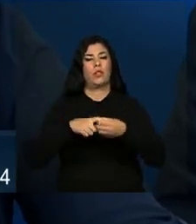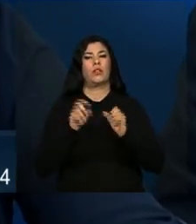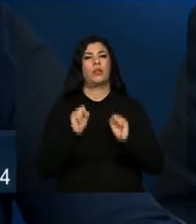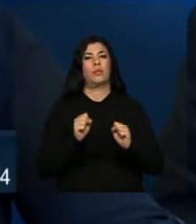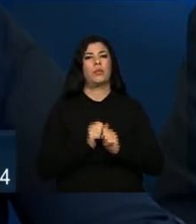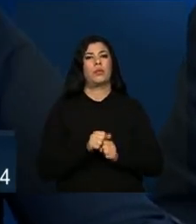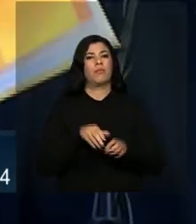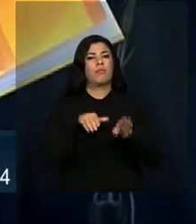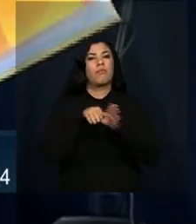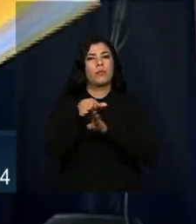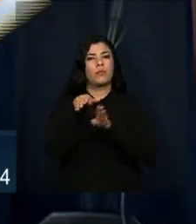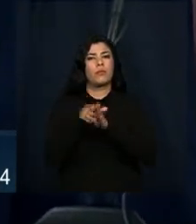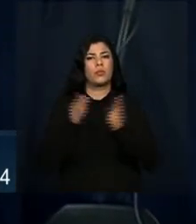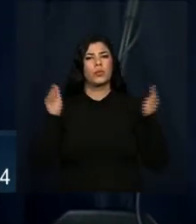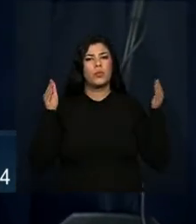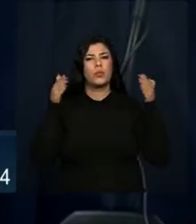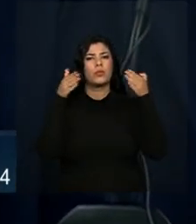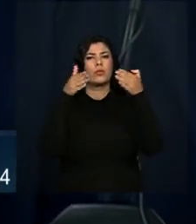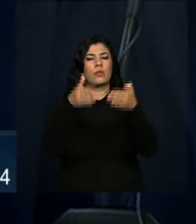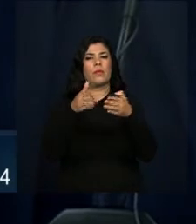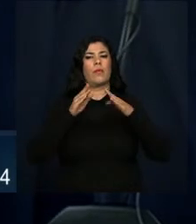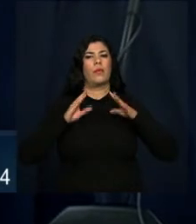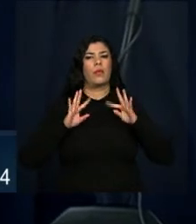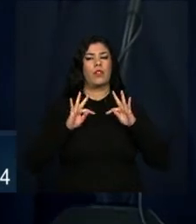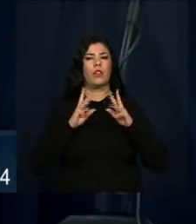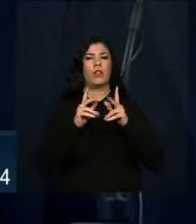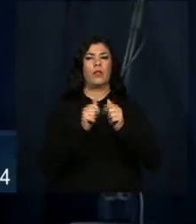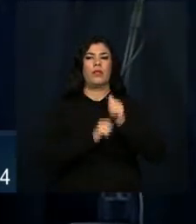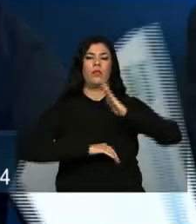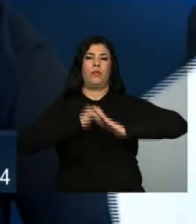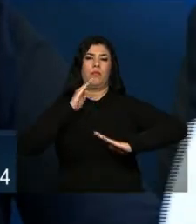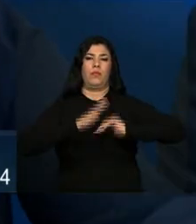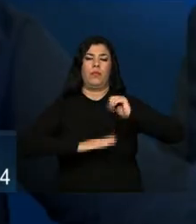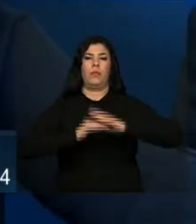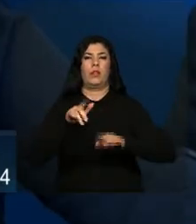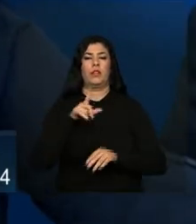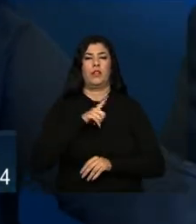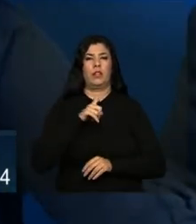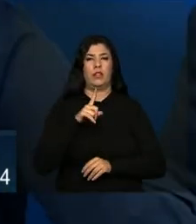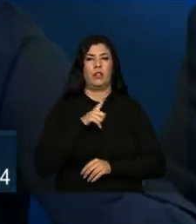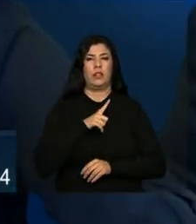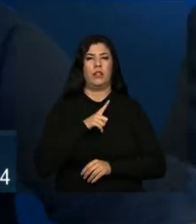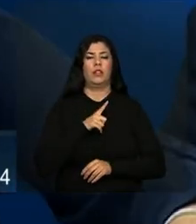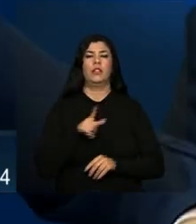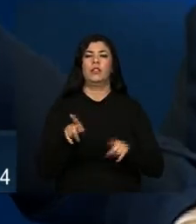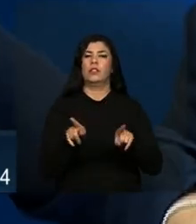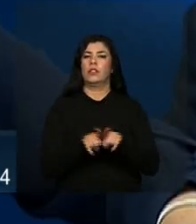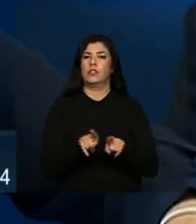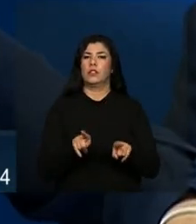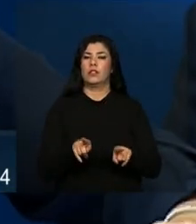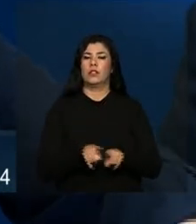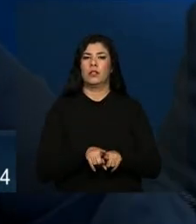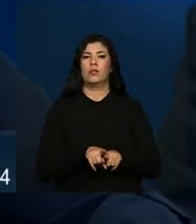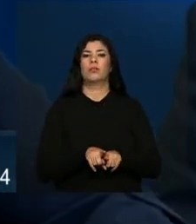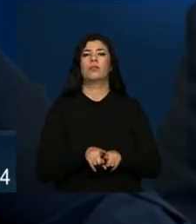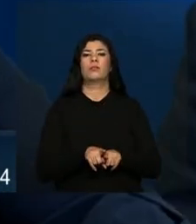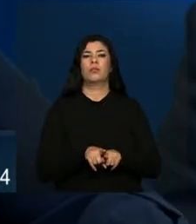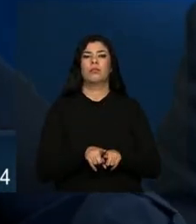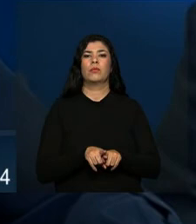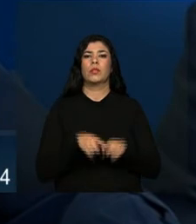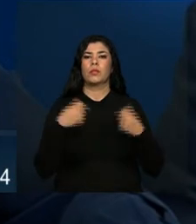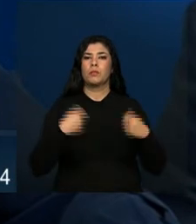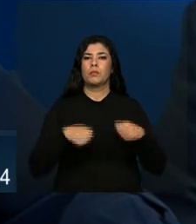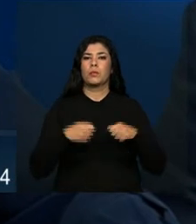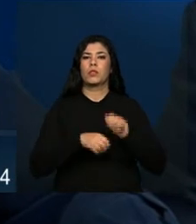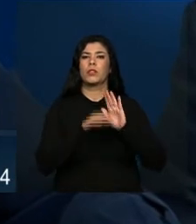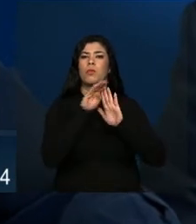deve nortear todas as ações de de qual